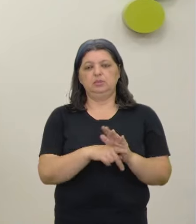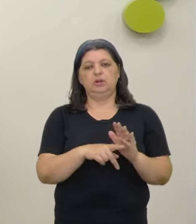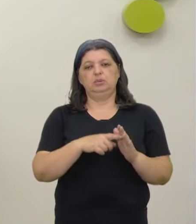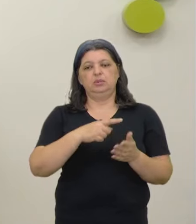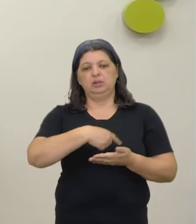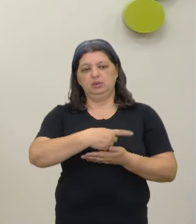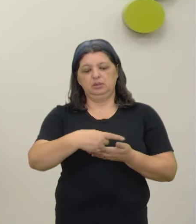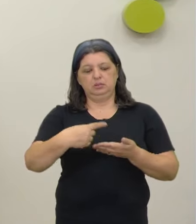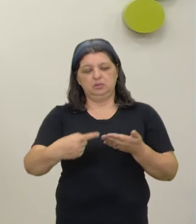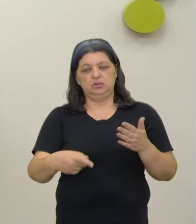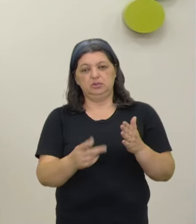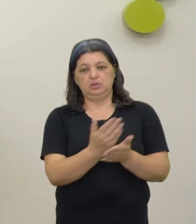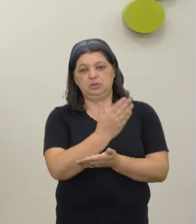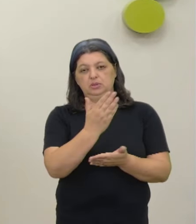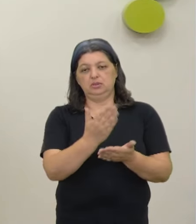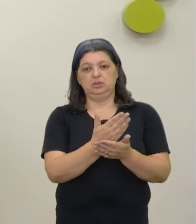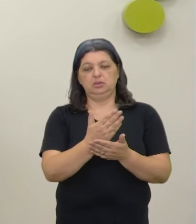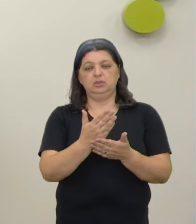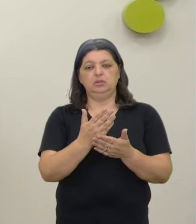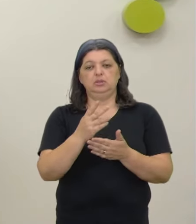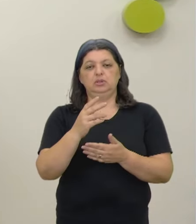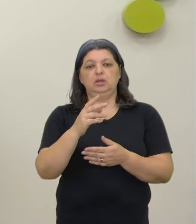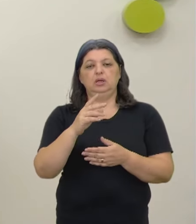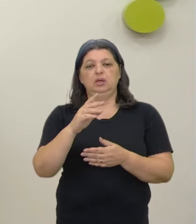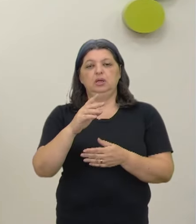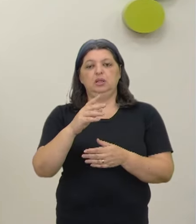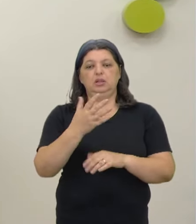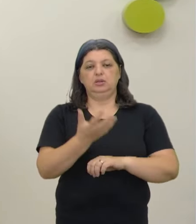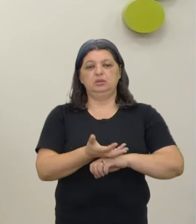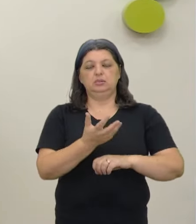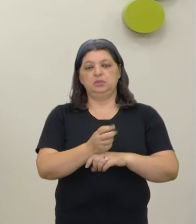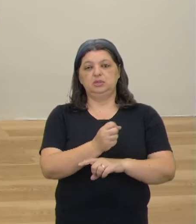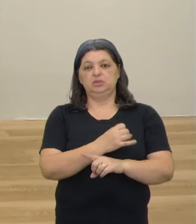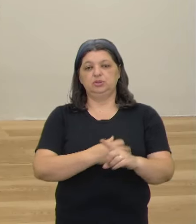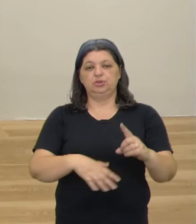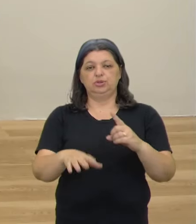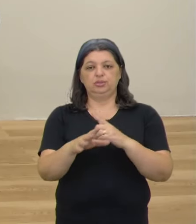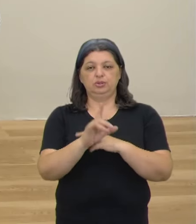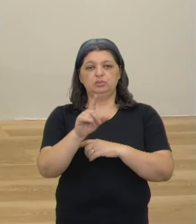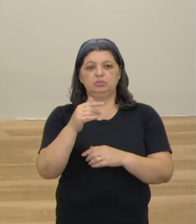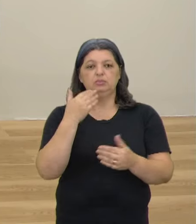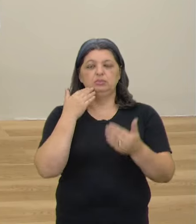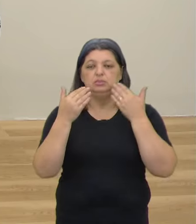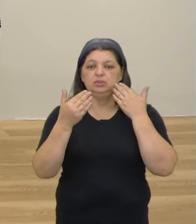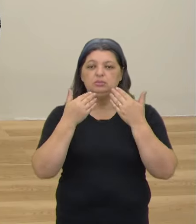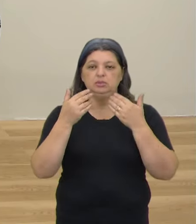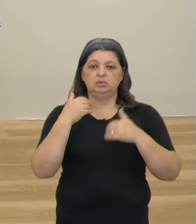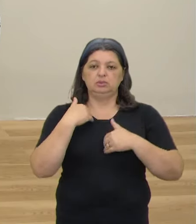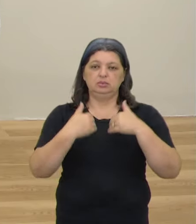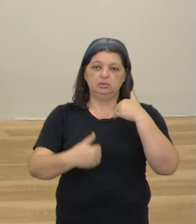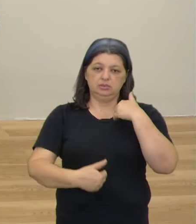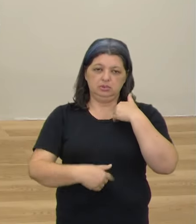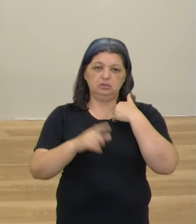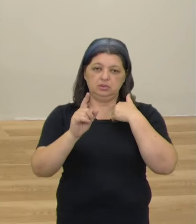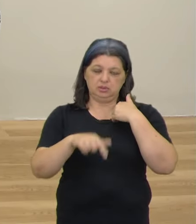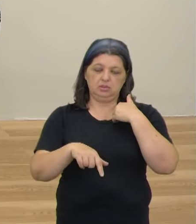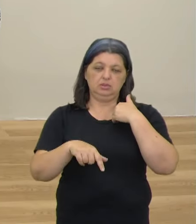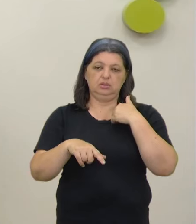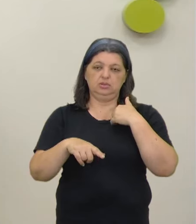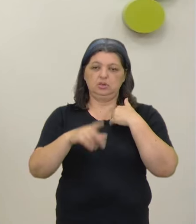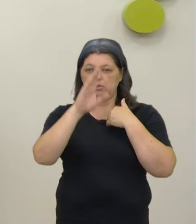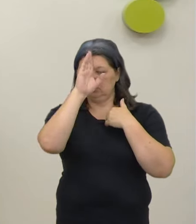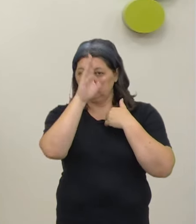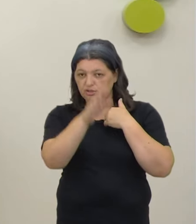de sociologia que nós utilizávamos bastante. Tinha um negócio que a gente estava conversando da violência física, que é mais óbvia, né? Direta